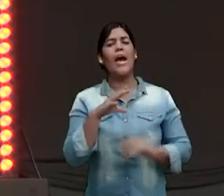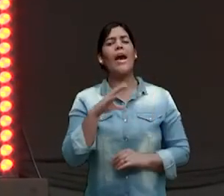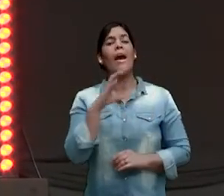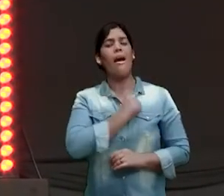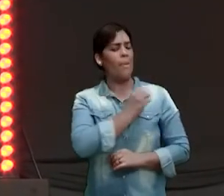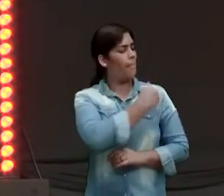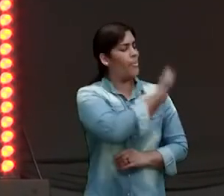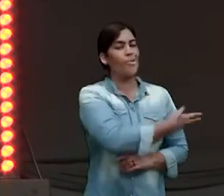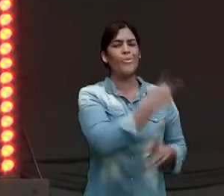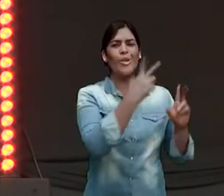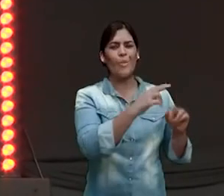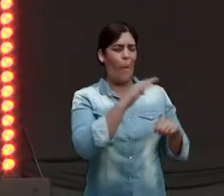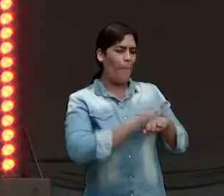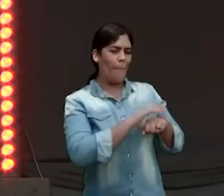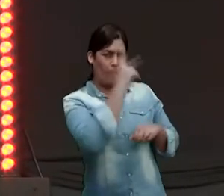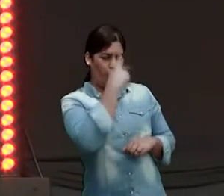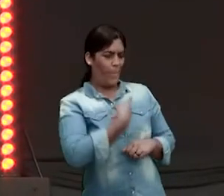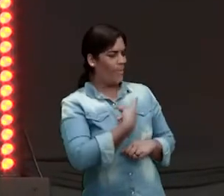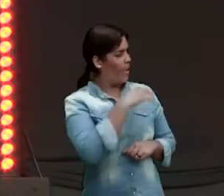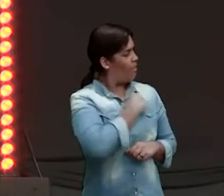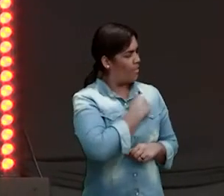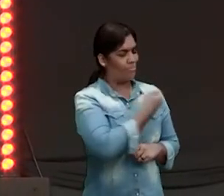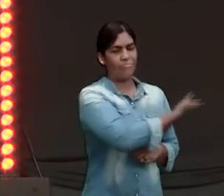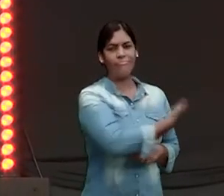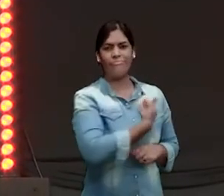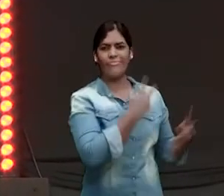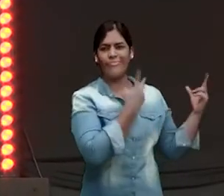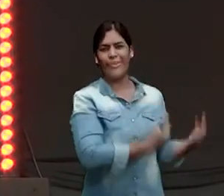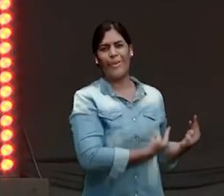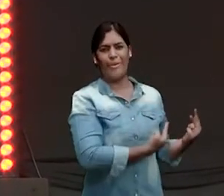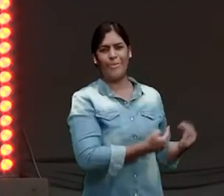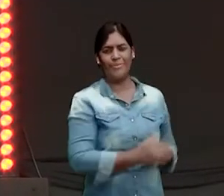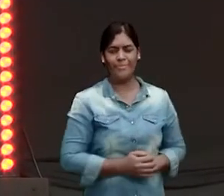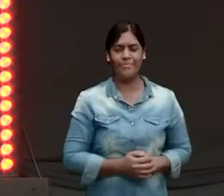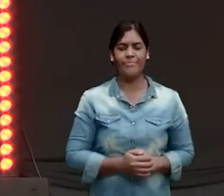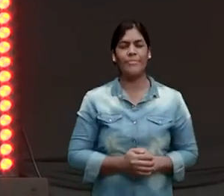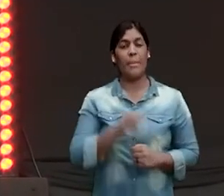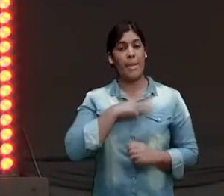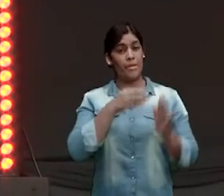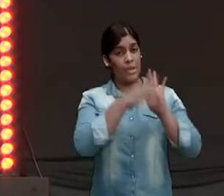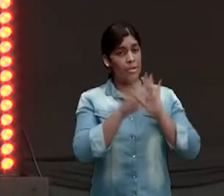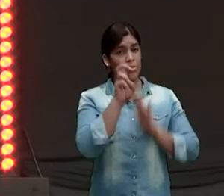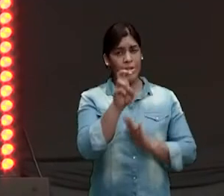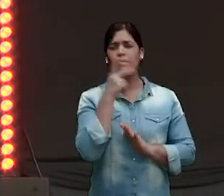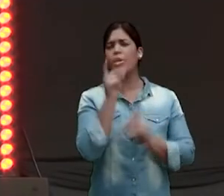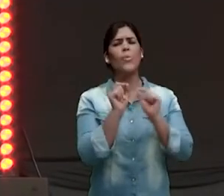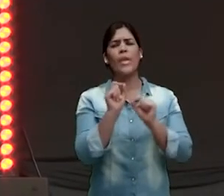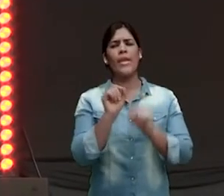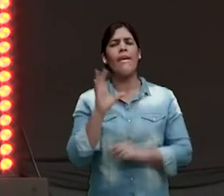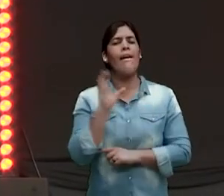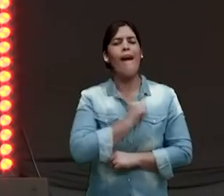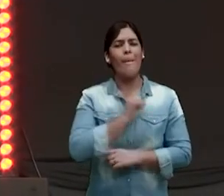mesmo Oi Mateus 5 você manda montanha ele diz assim amo e os vossos inimigos